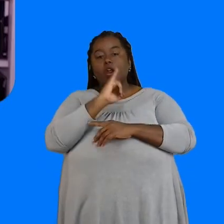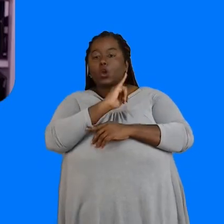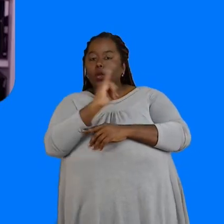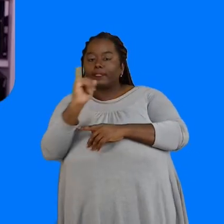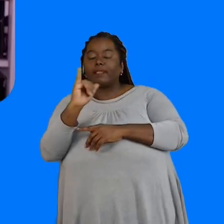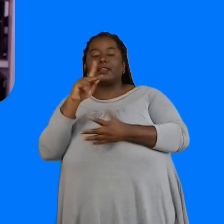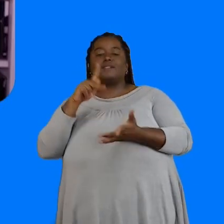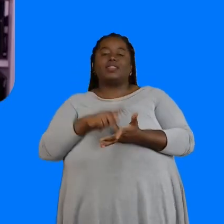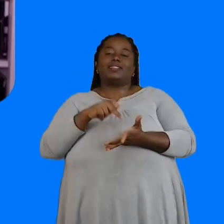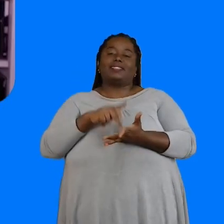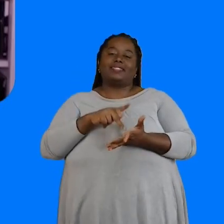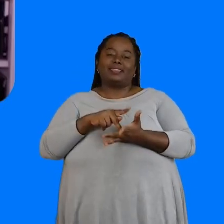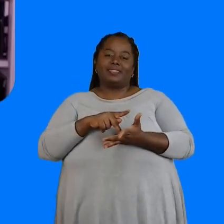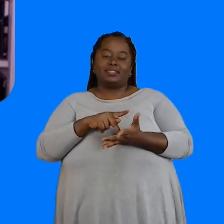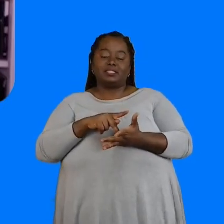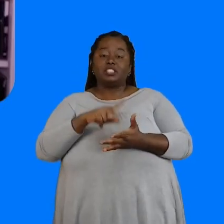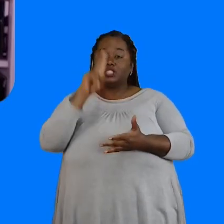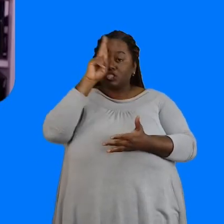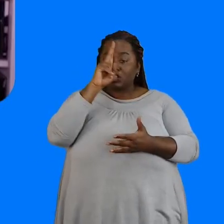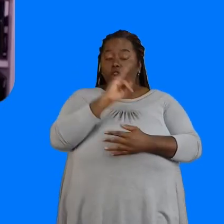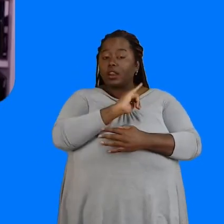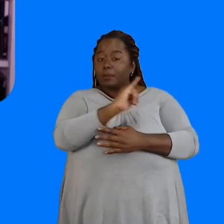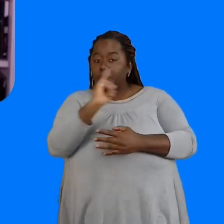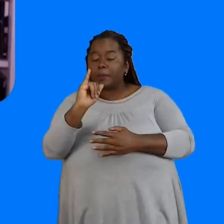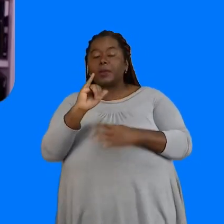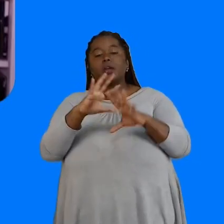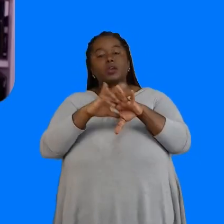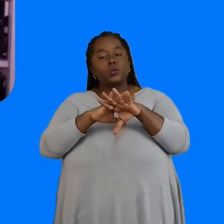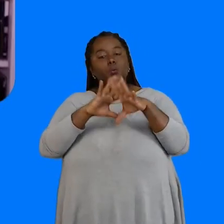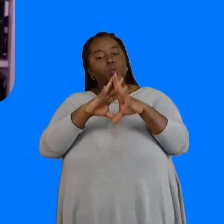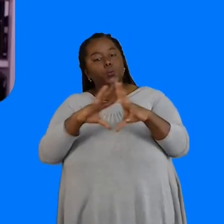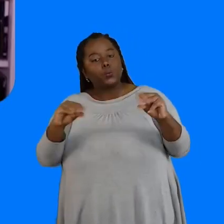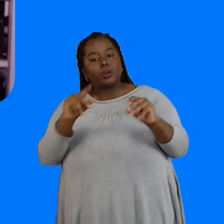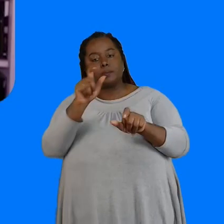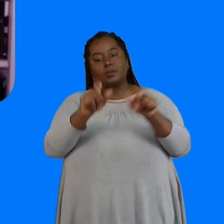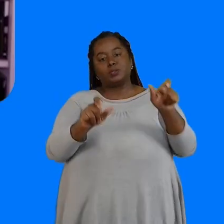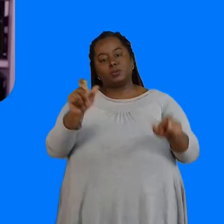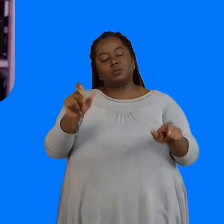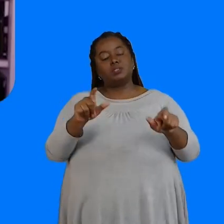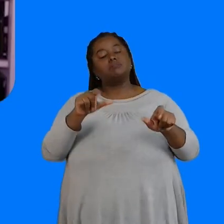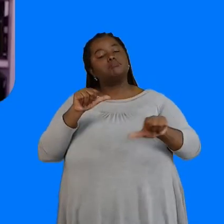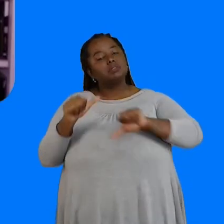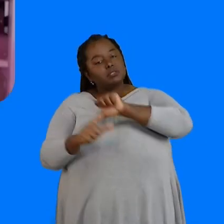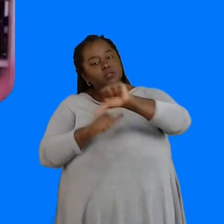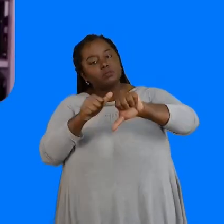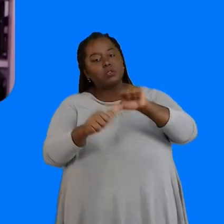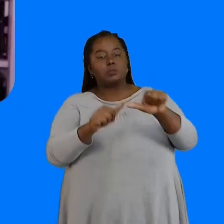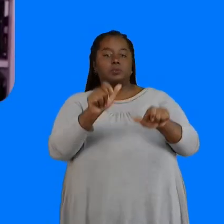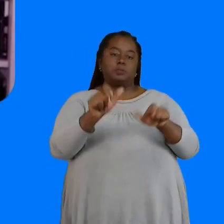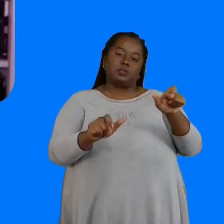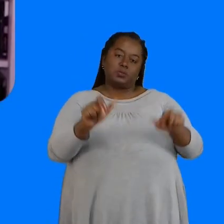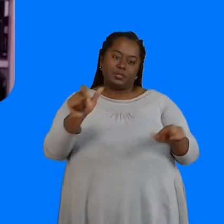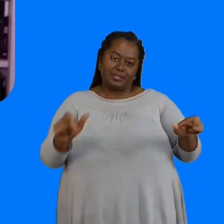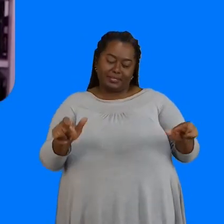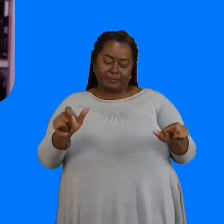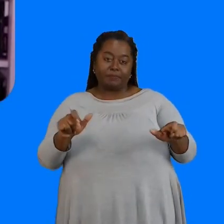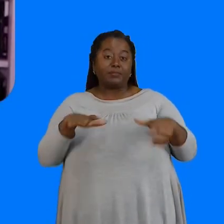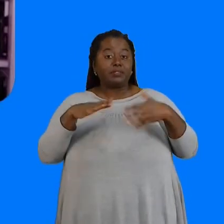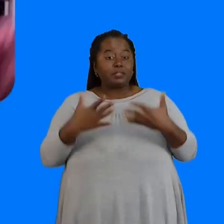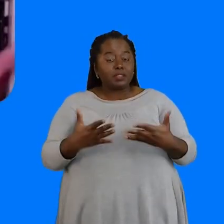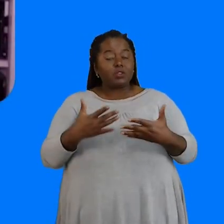são histórias que curam pessoas, que transformam pessoas. Então essa é a minha paixão, não é? De desenhar programas com